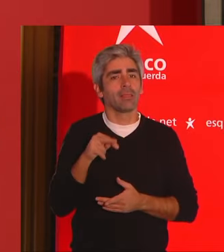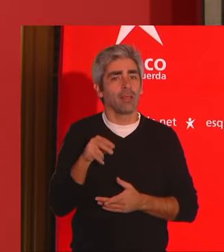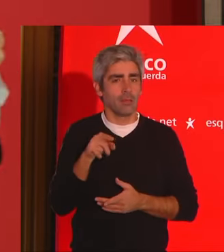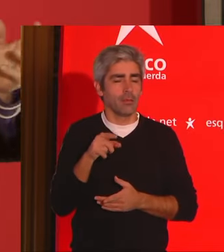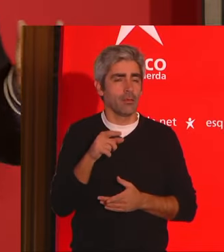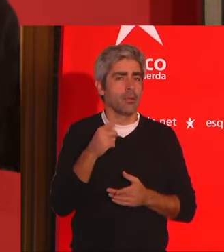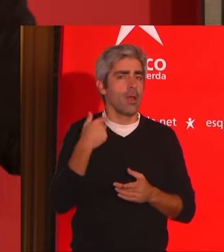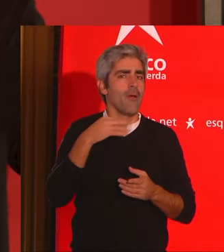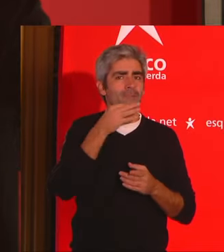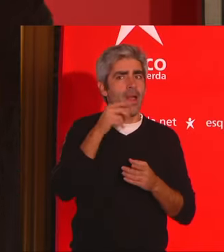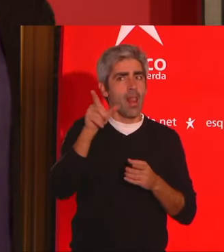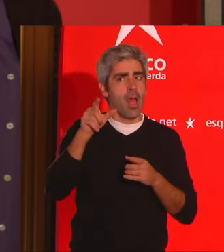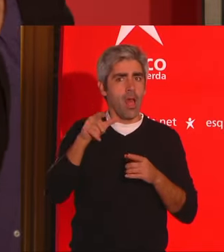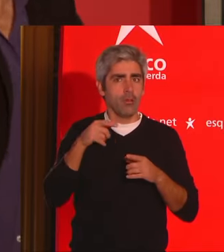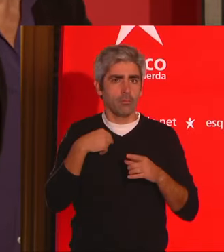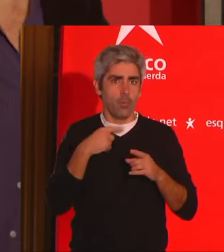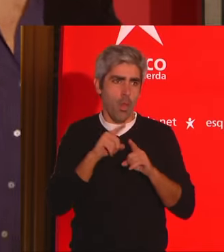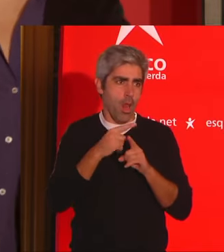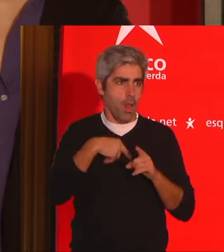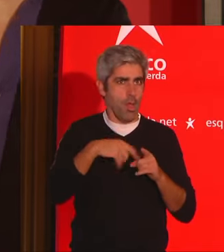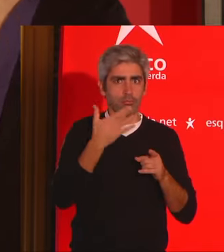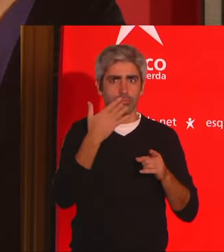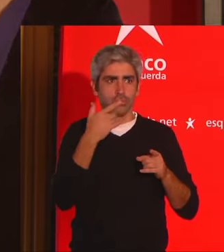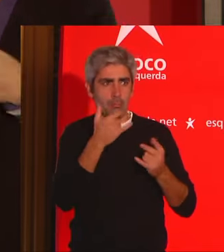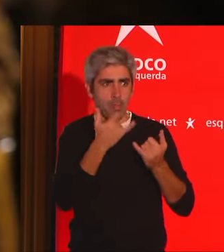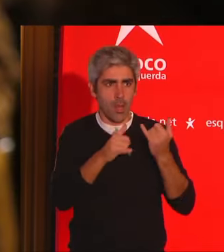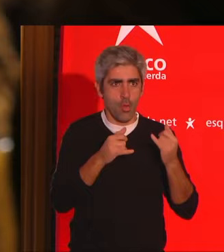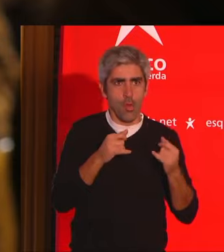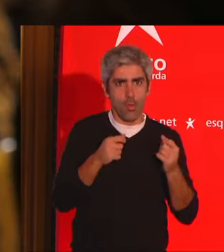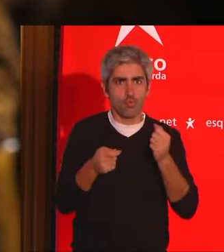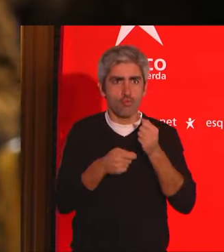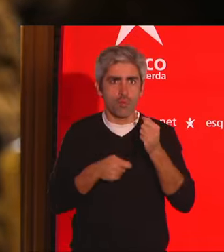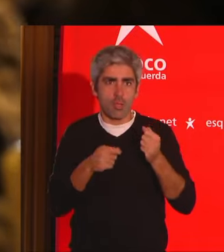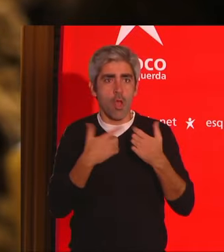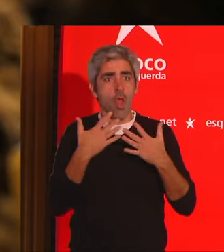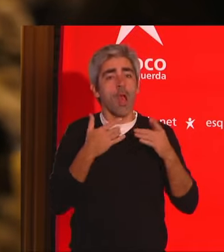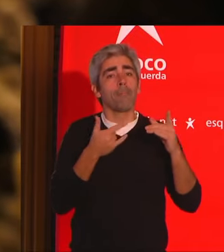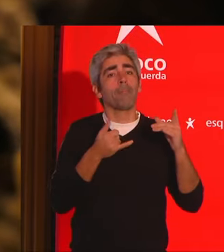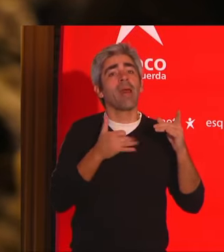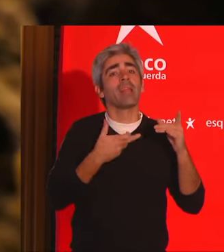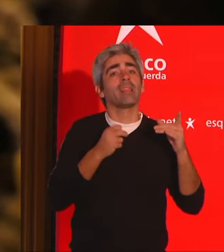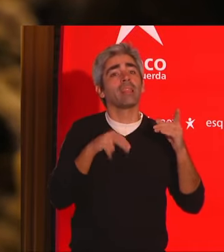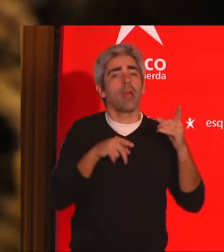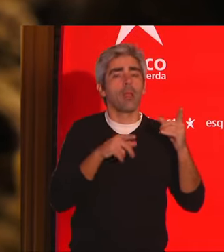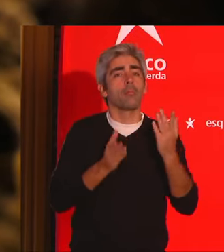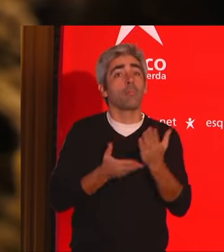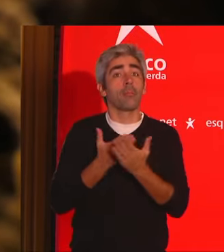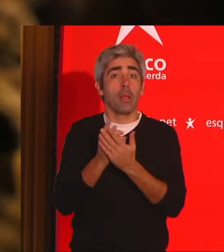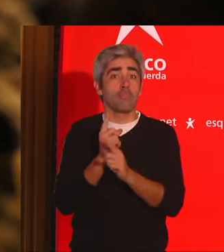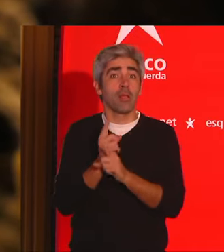cima, chamávamos perigosas comunistas. Veio o Biden e propôs